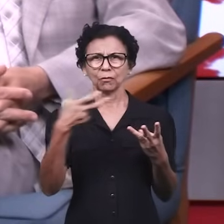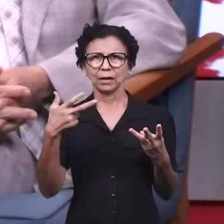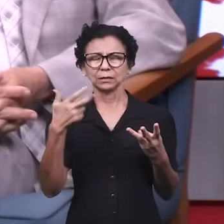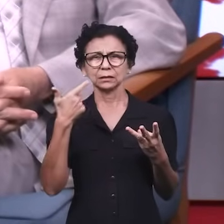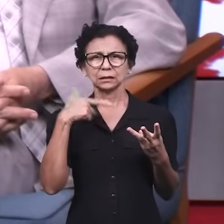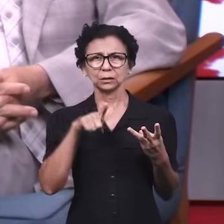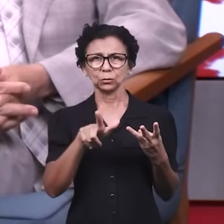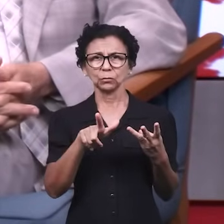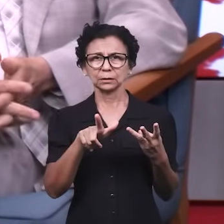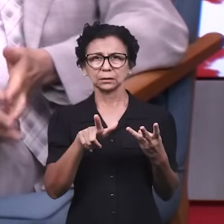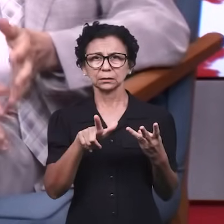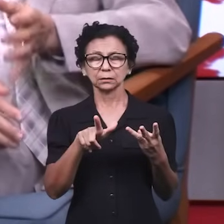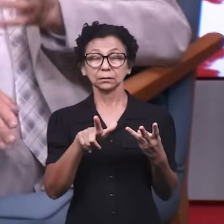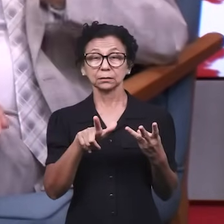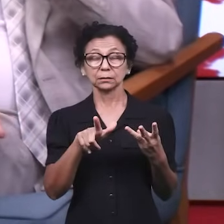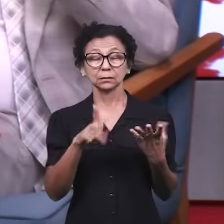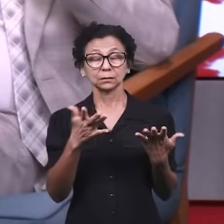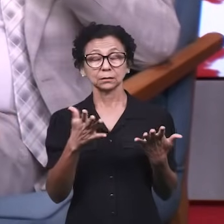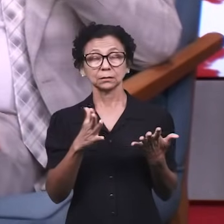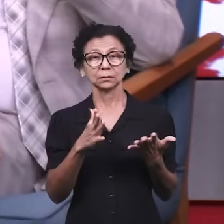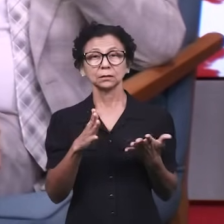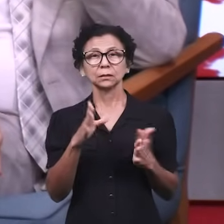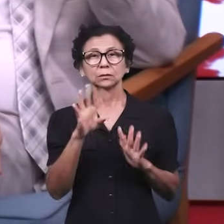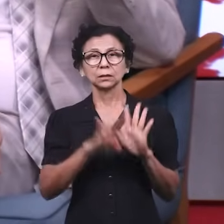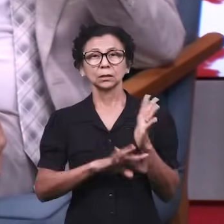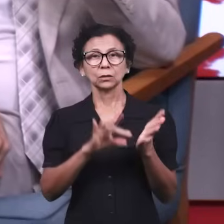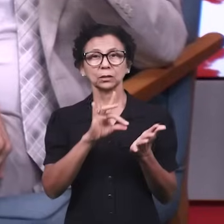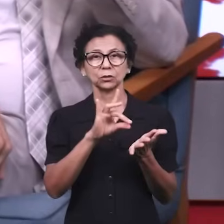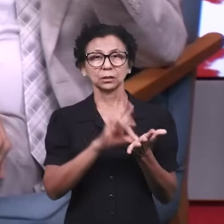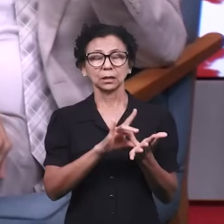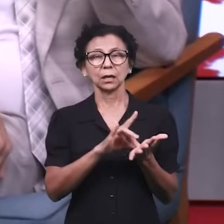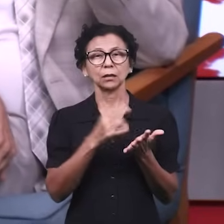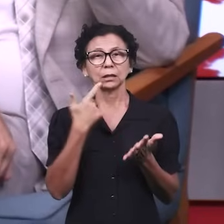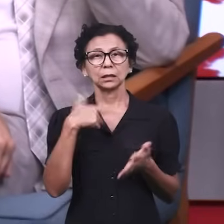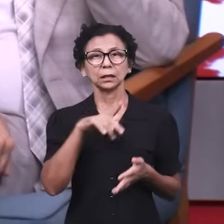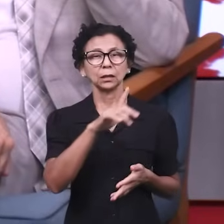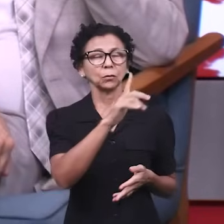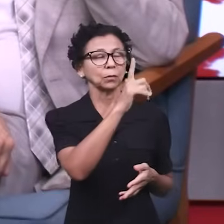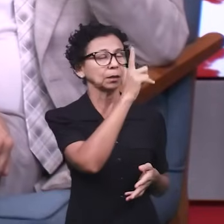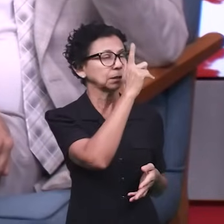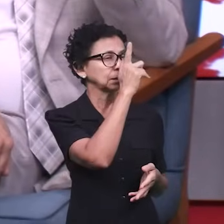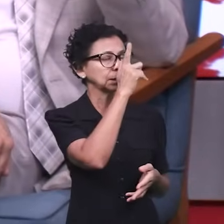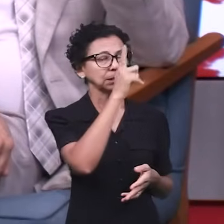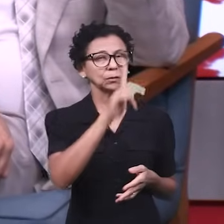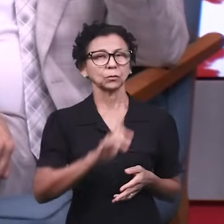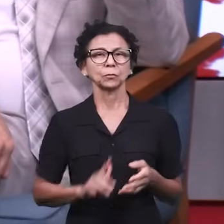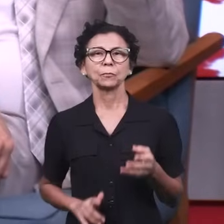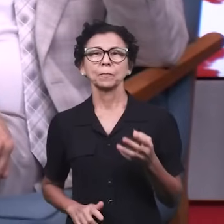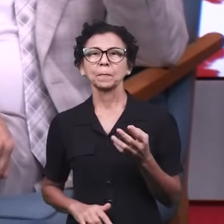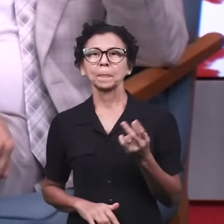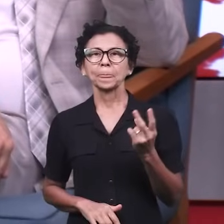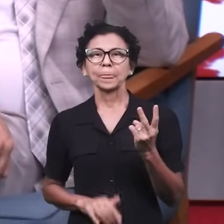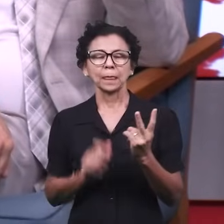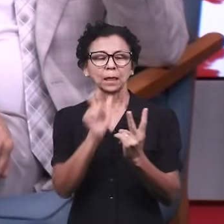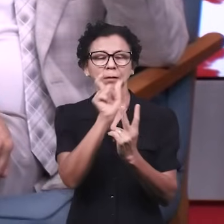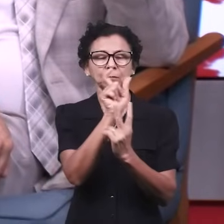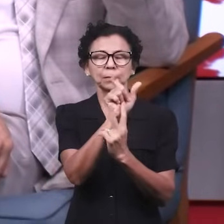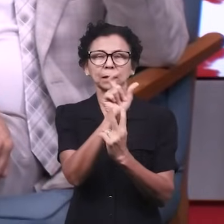várias línguas. No texto original, no grego, há duas